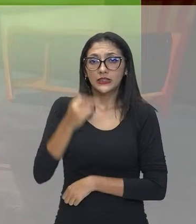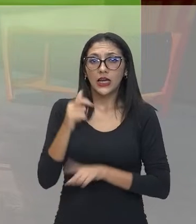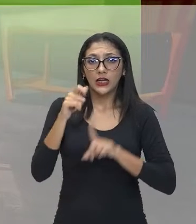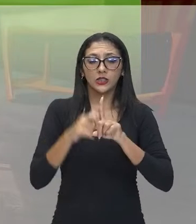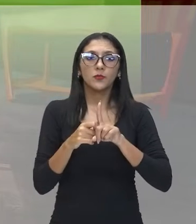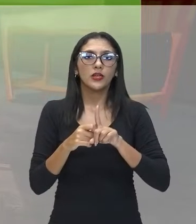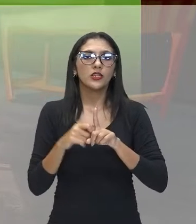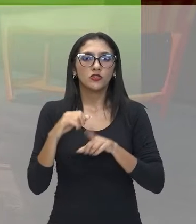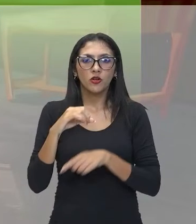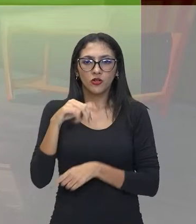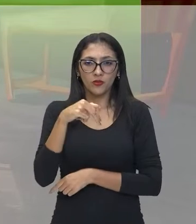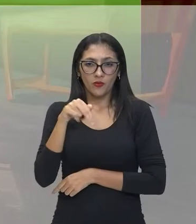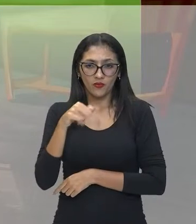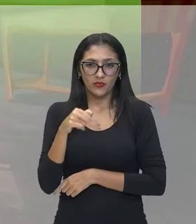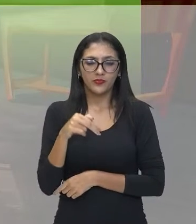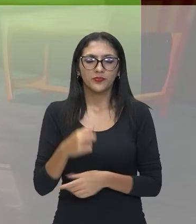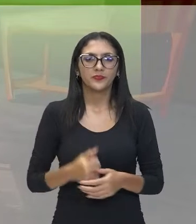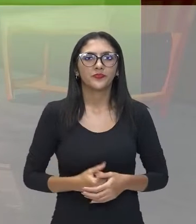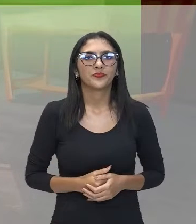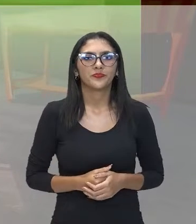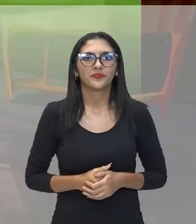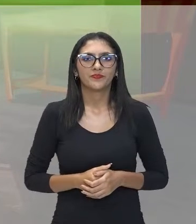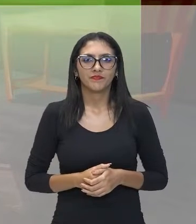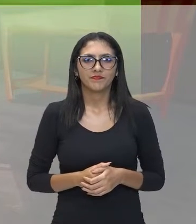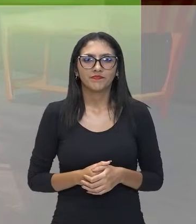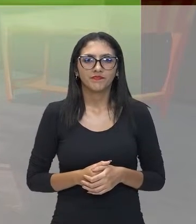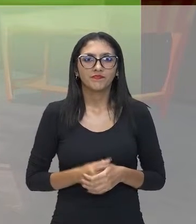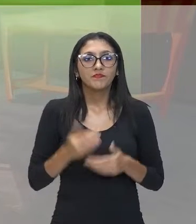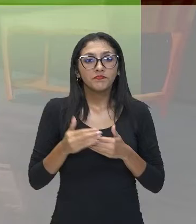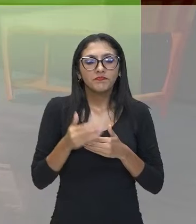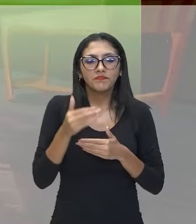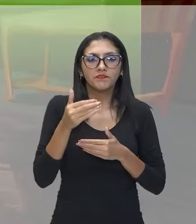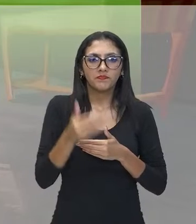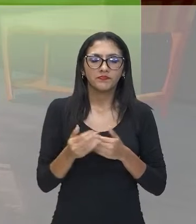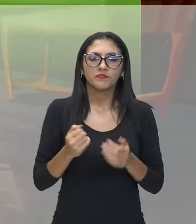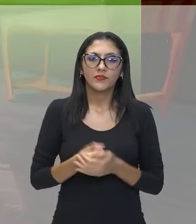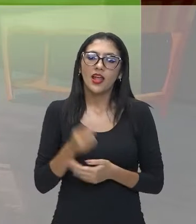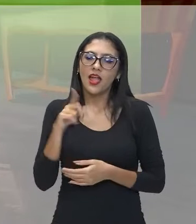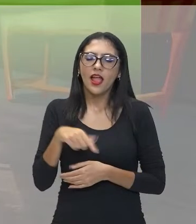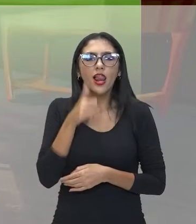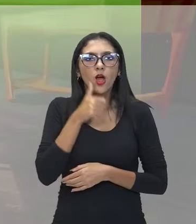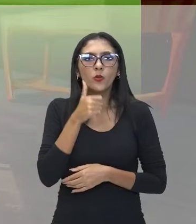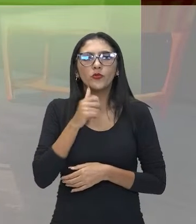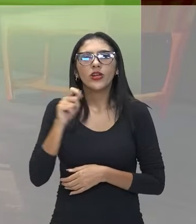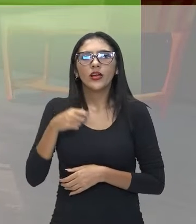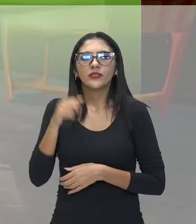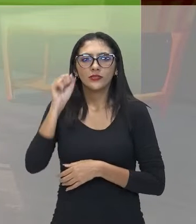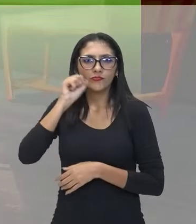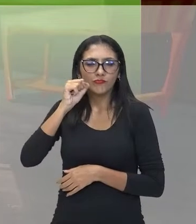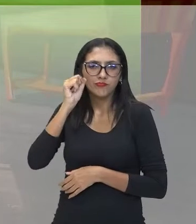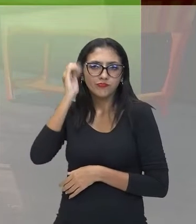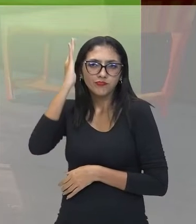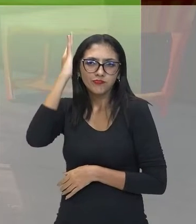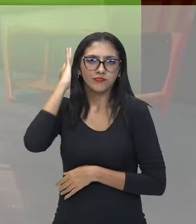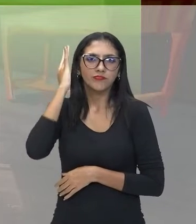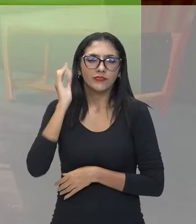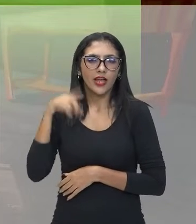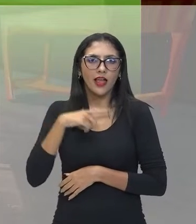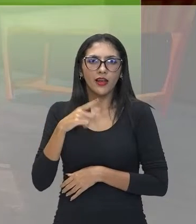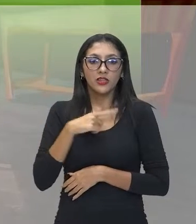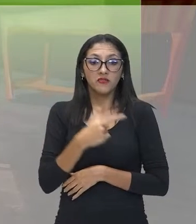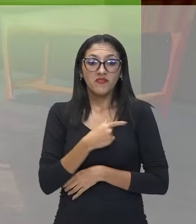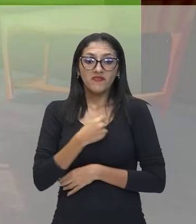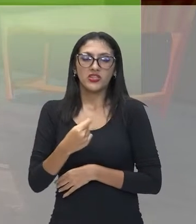1867, tá? Continuando aí a falar da Marie, ela era filha, né, de um professor de física e também